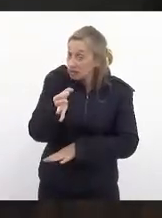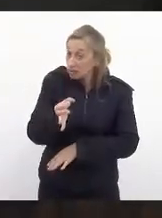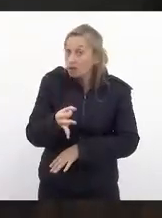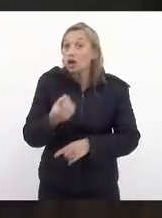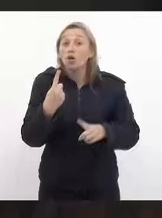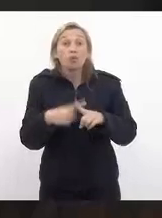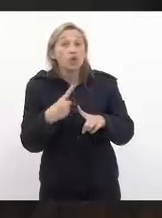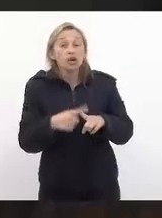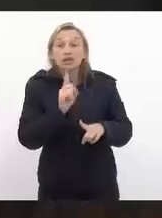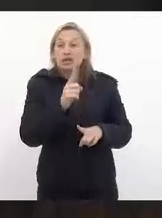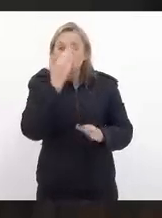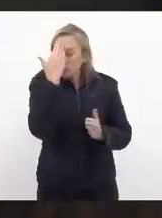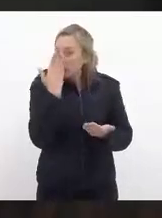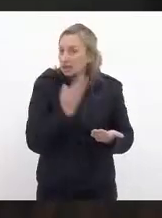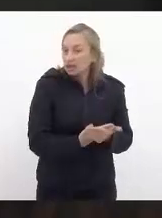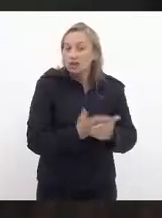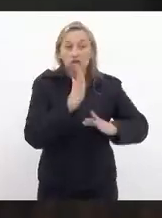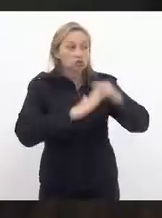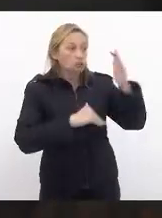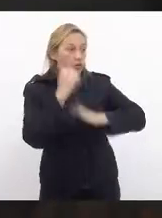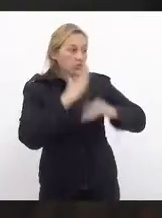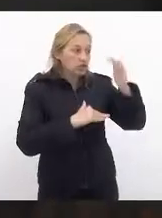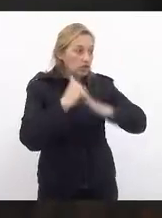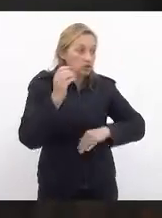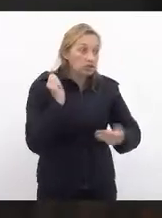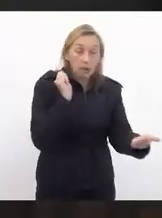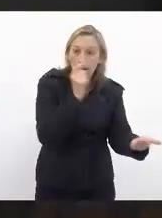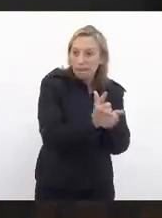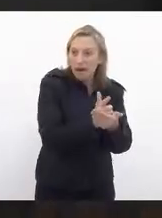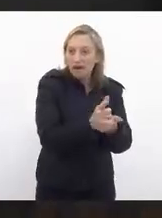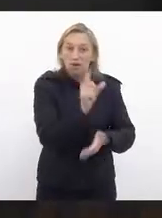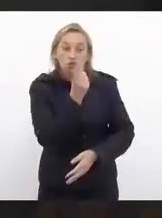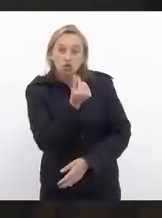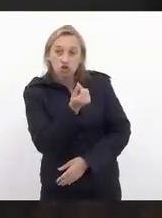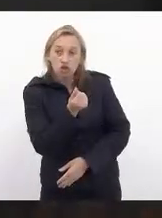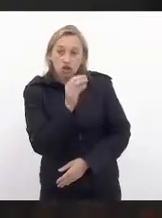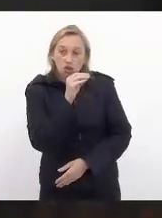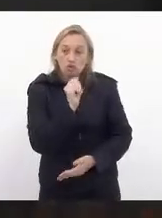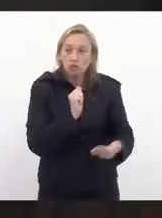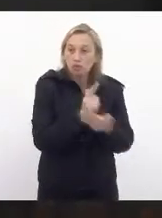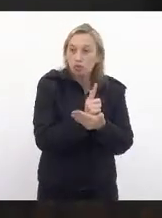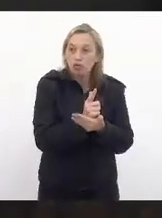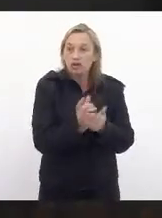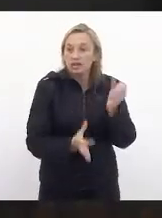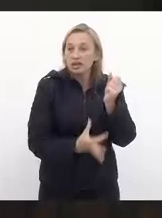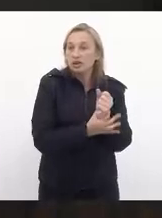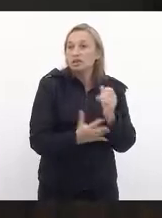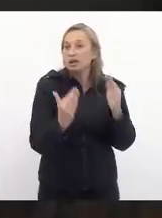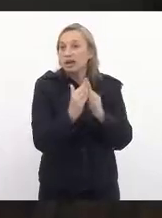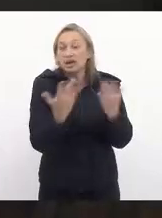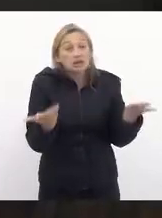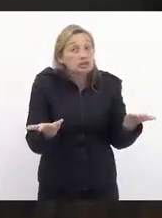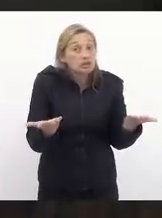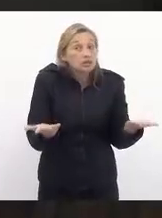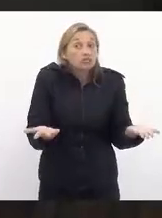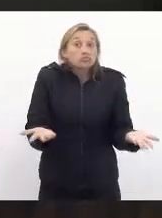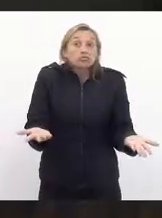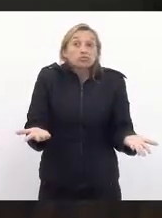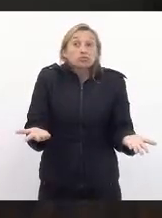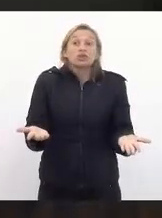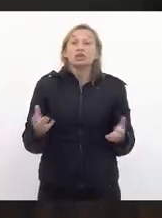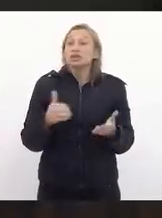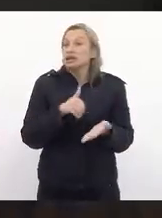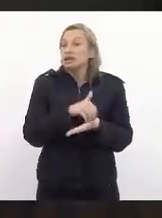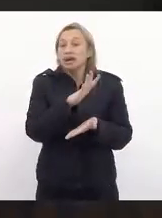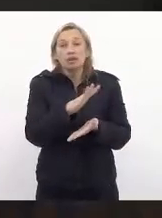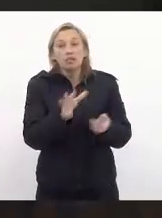porque se eu não confiar nos profissionais que estão sendo pago com dinheiro do povo para dar segurança essa casa então a gente tem